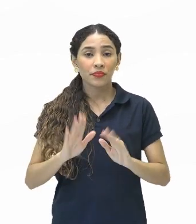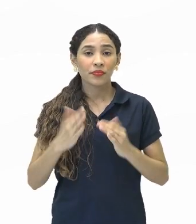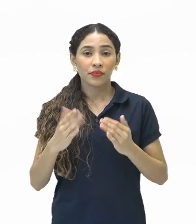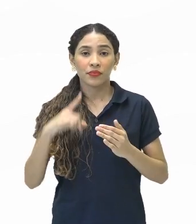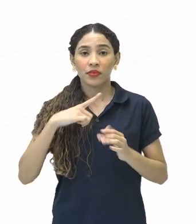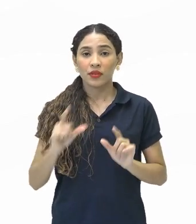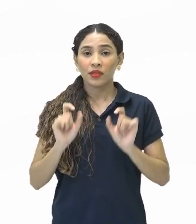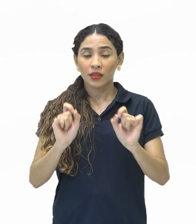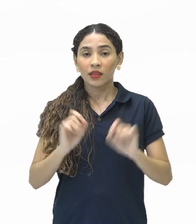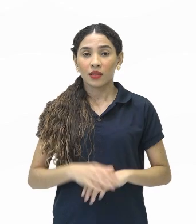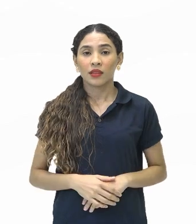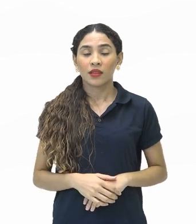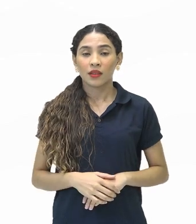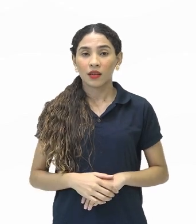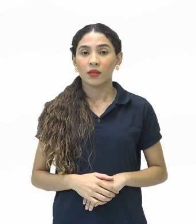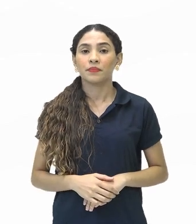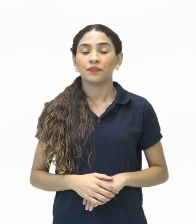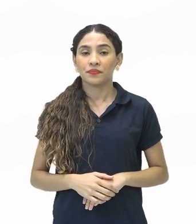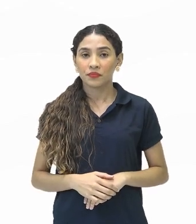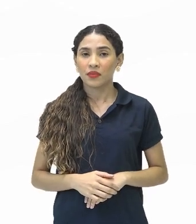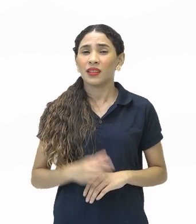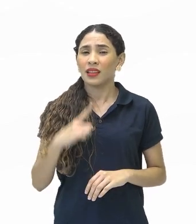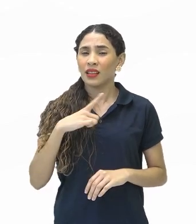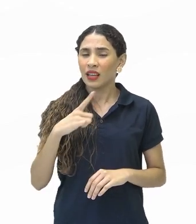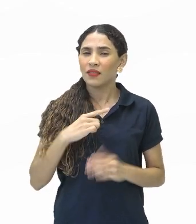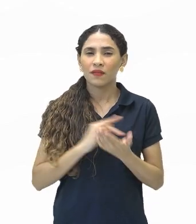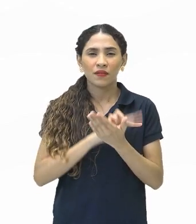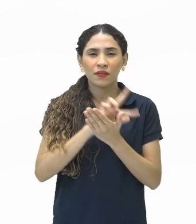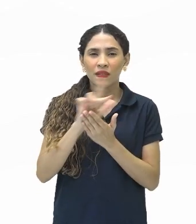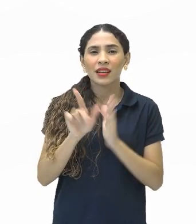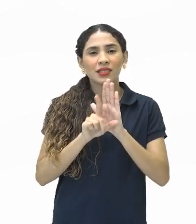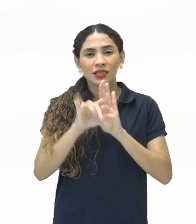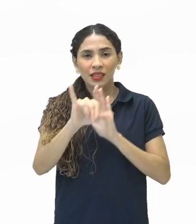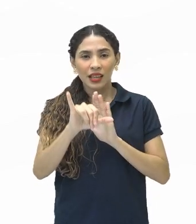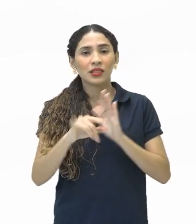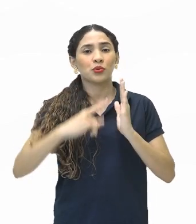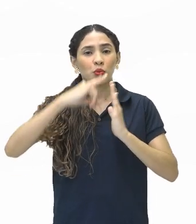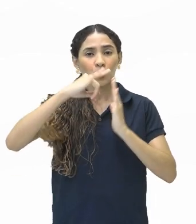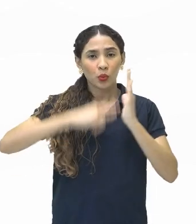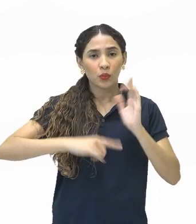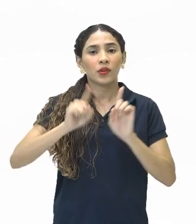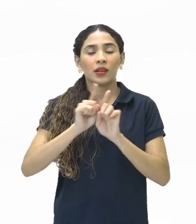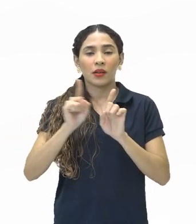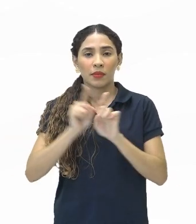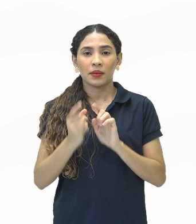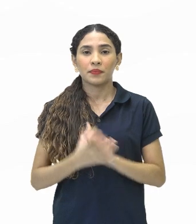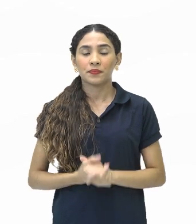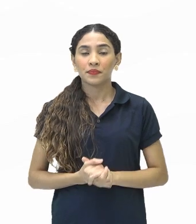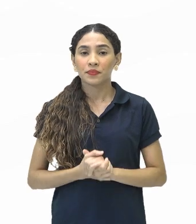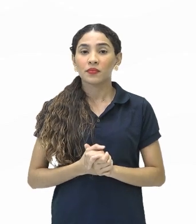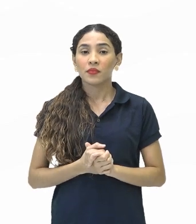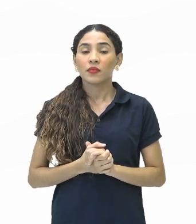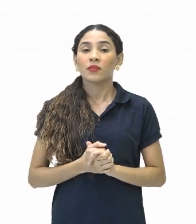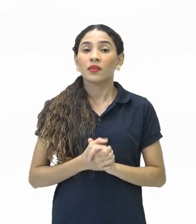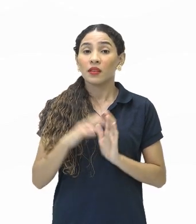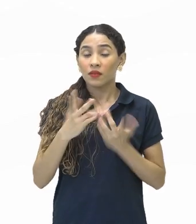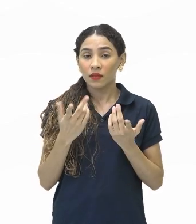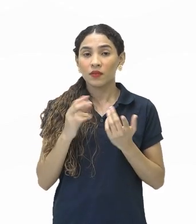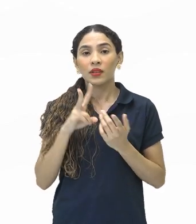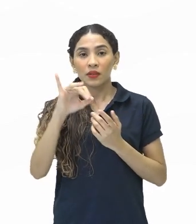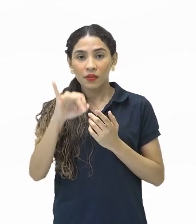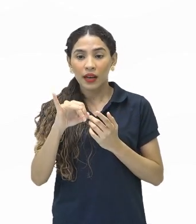temos aí muitas leis, muitos documentos que tocam na